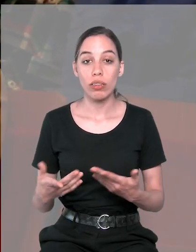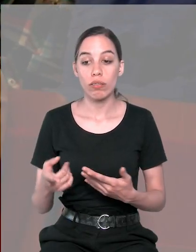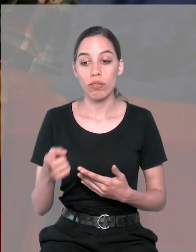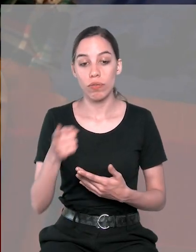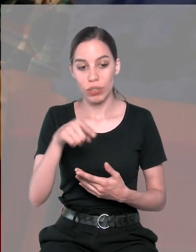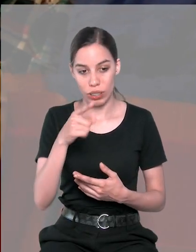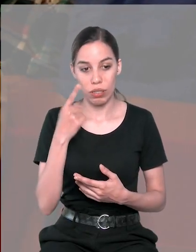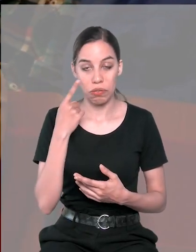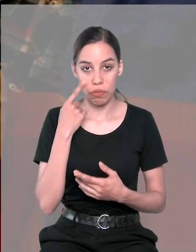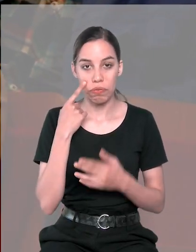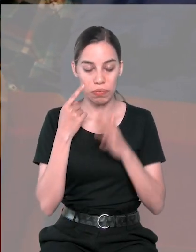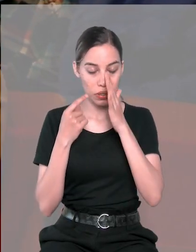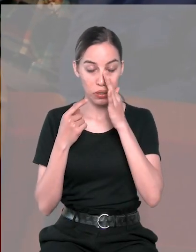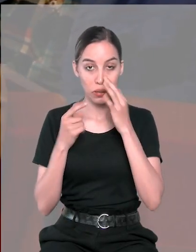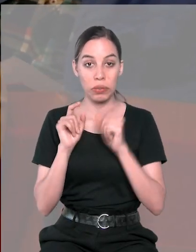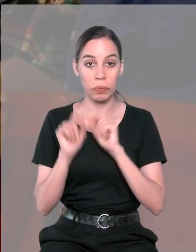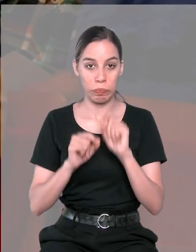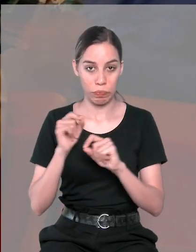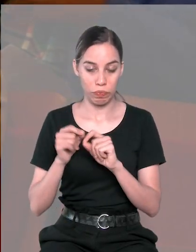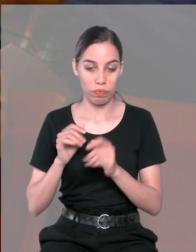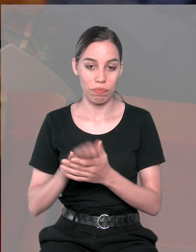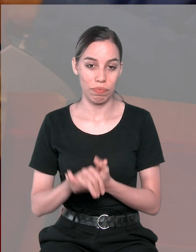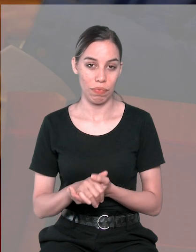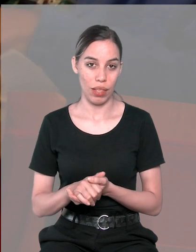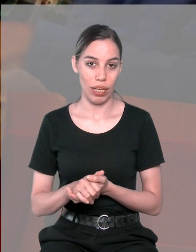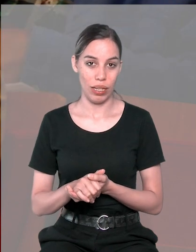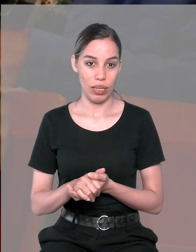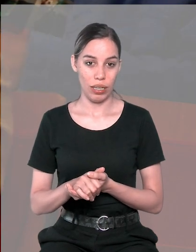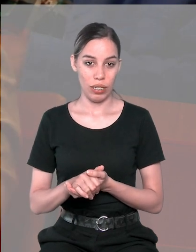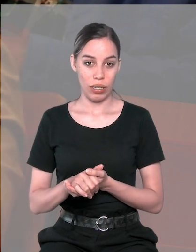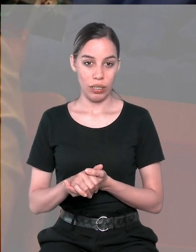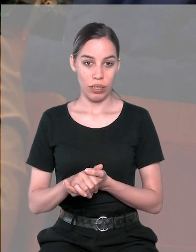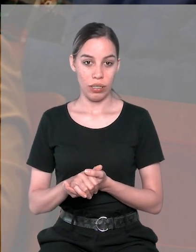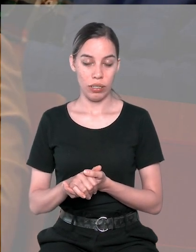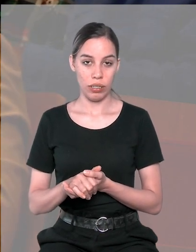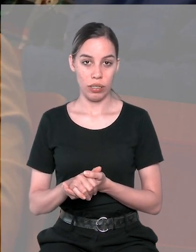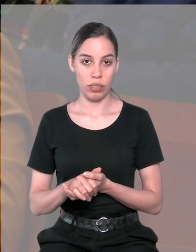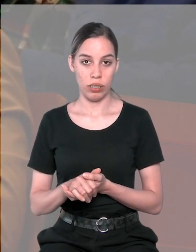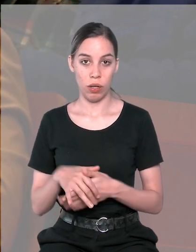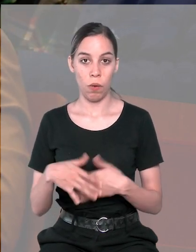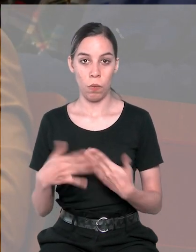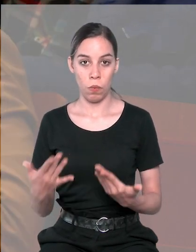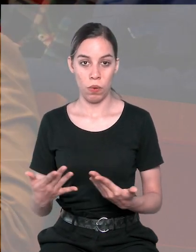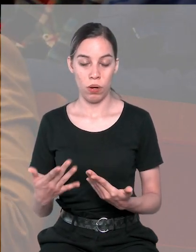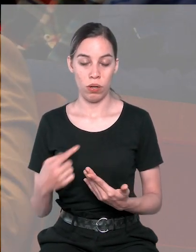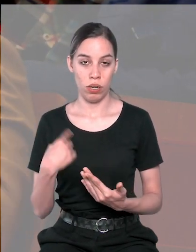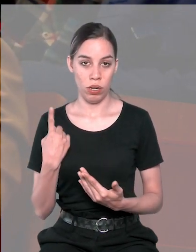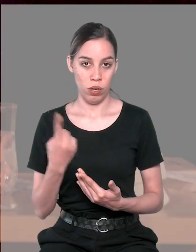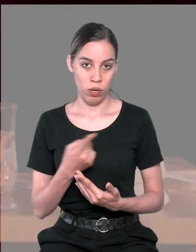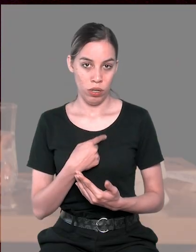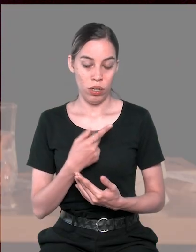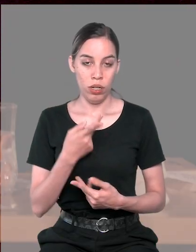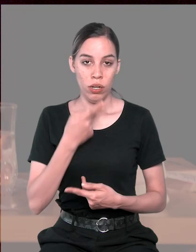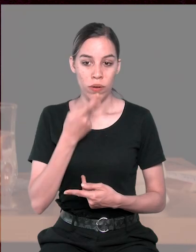Diversos espectadores acompanham compenetradamente a palestra de Roberto Zullar. O ponto em que vocês vão ver é